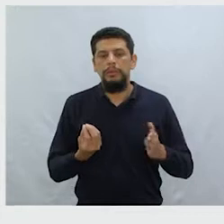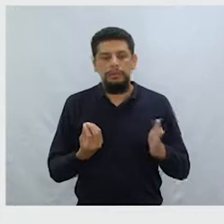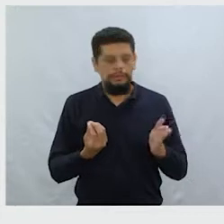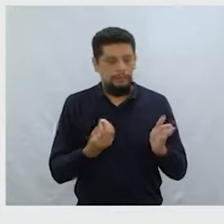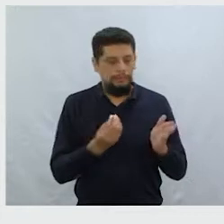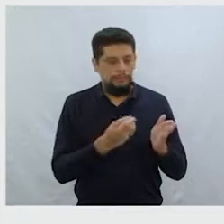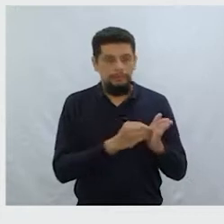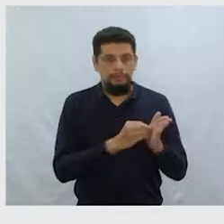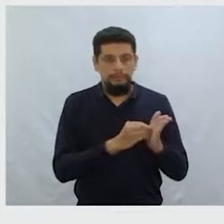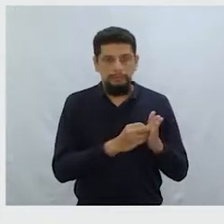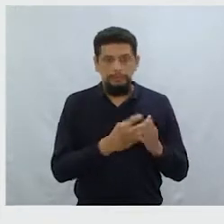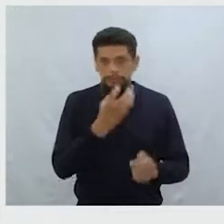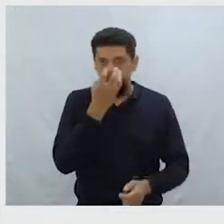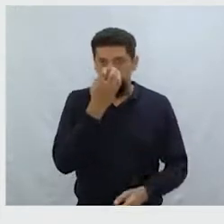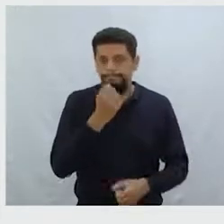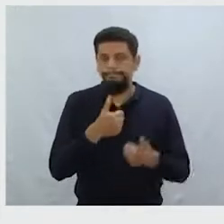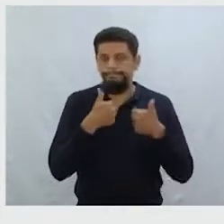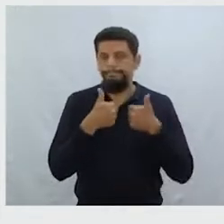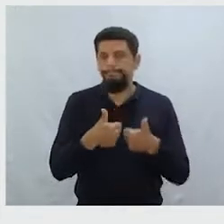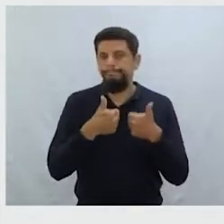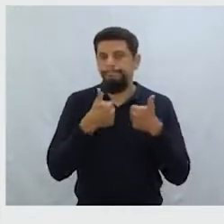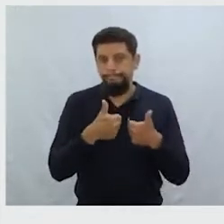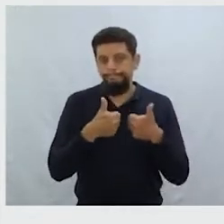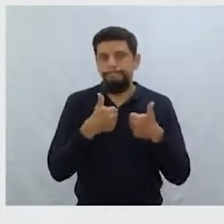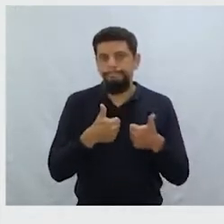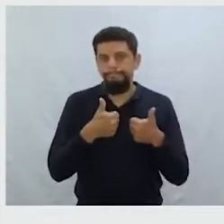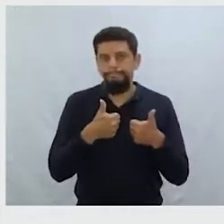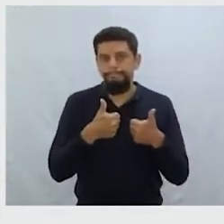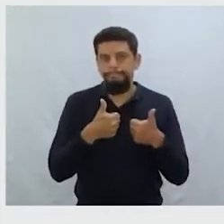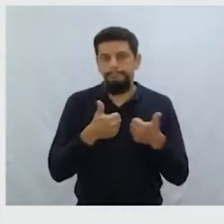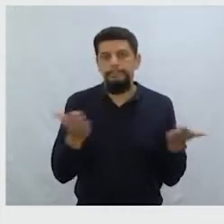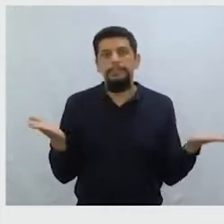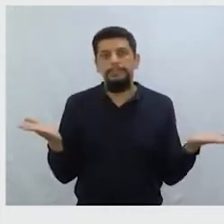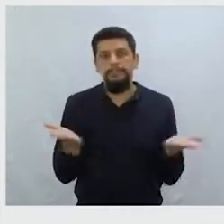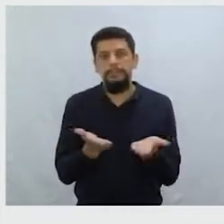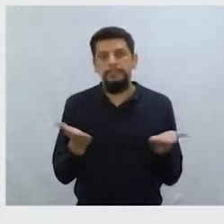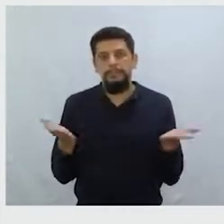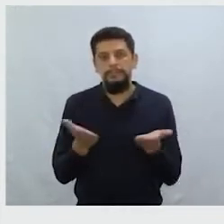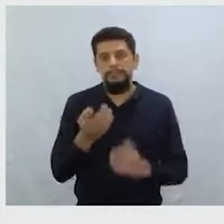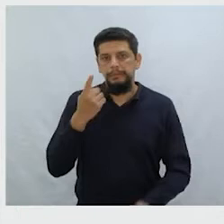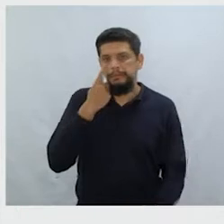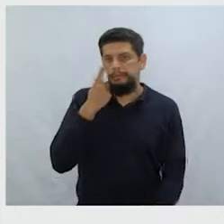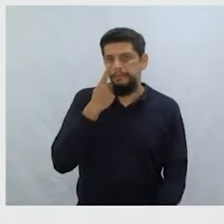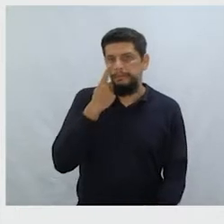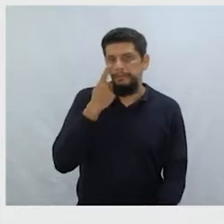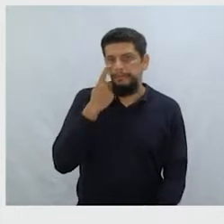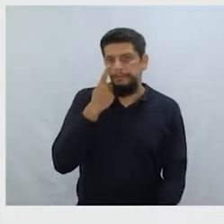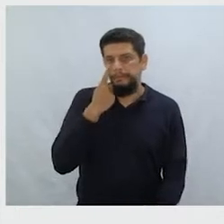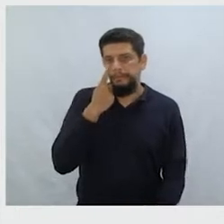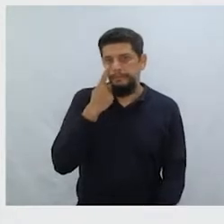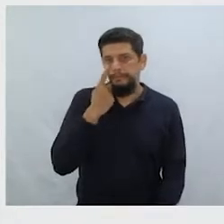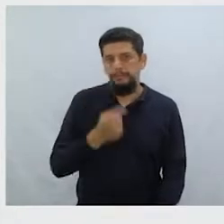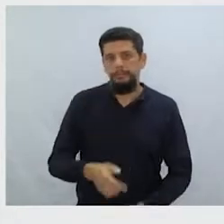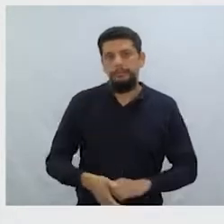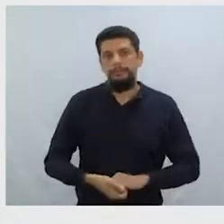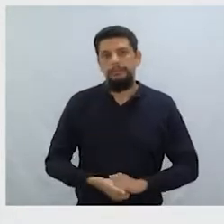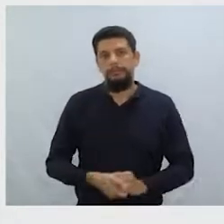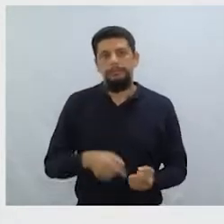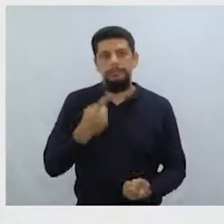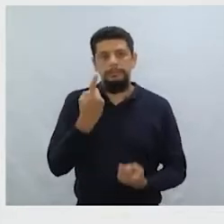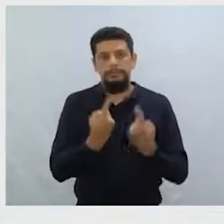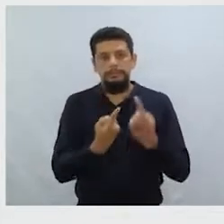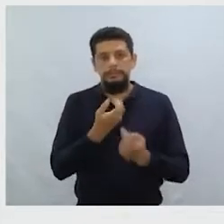Aonde vai ser colocado o cachorro? Muito bem! E agora, vejam aí na tela de